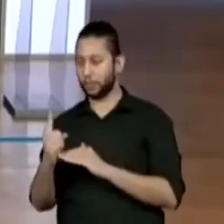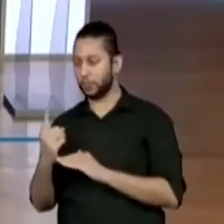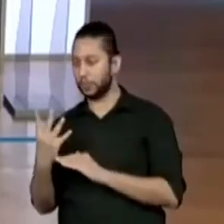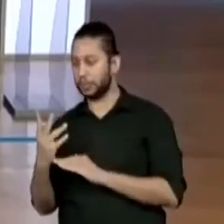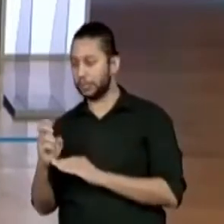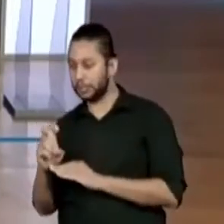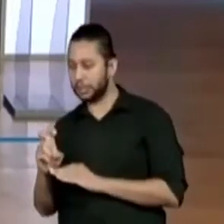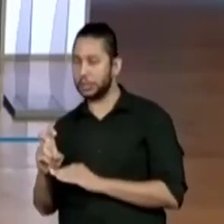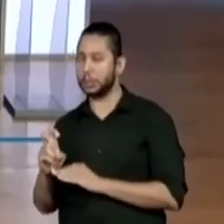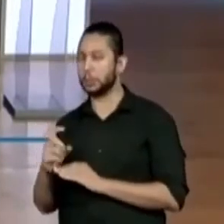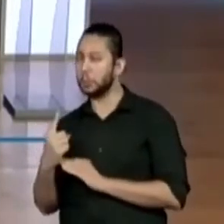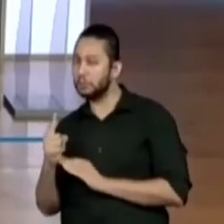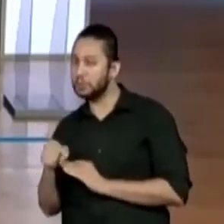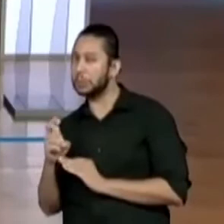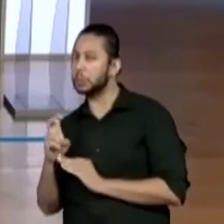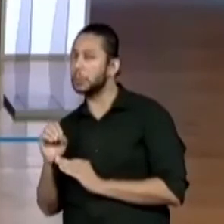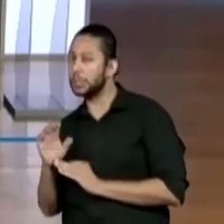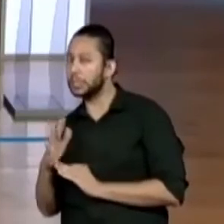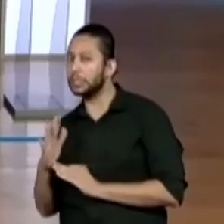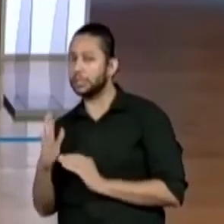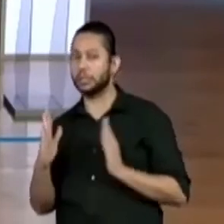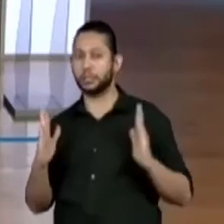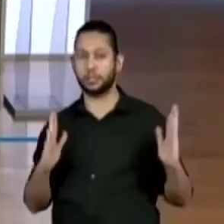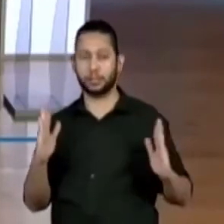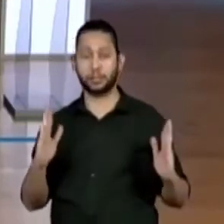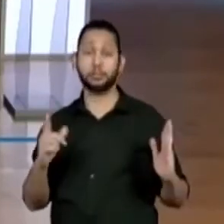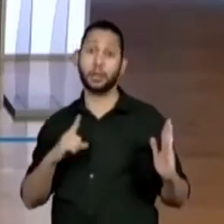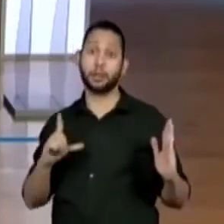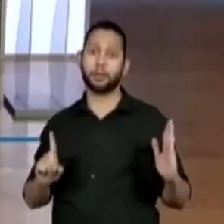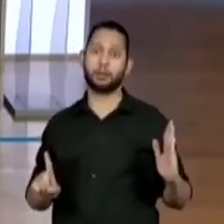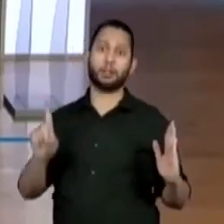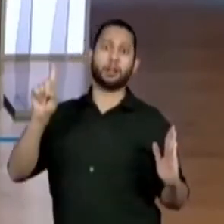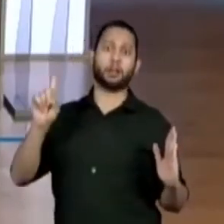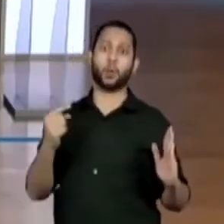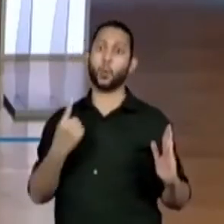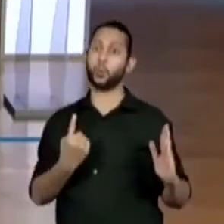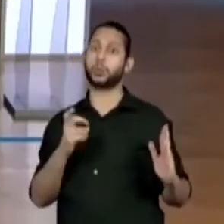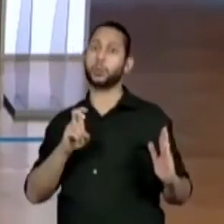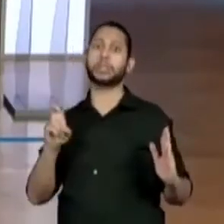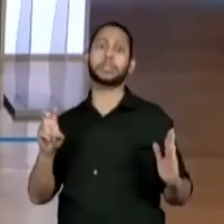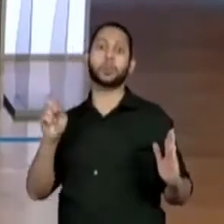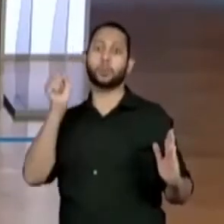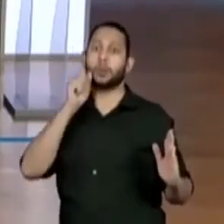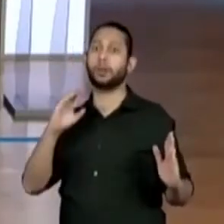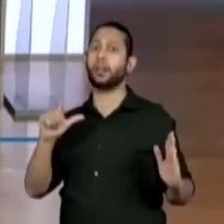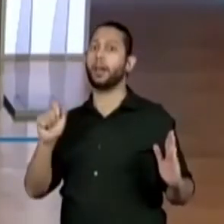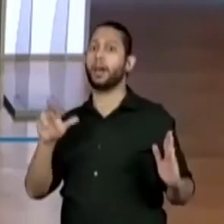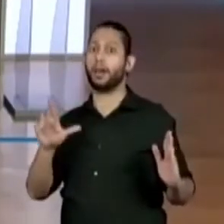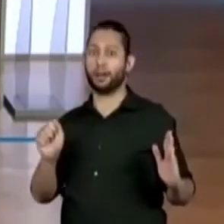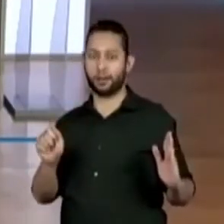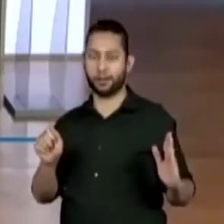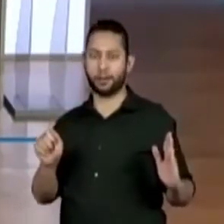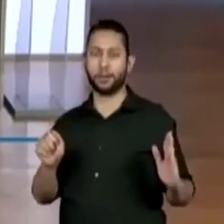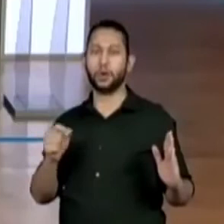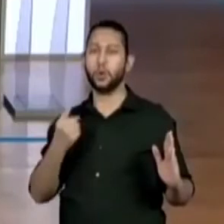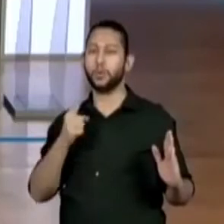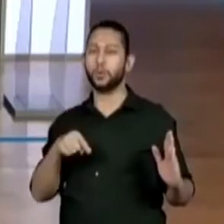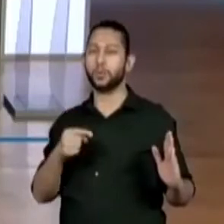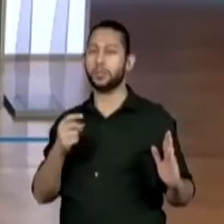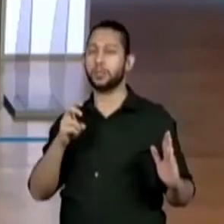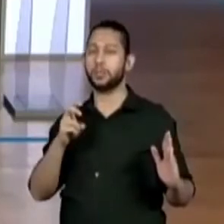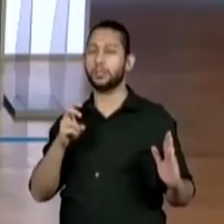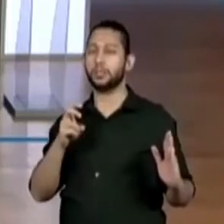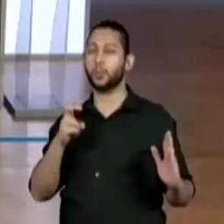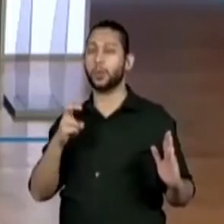e 1,50, é isso? Isso mesmo. Tá, tem alguns maiores, né? A Clara com 1,55 m, o Tauã com 1,59 m, Valentina